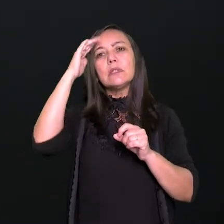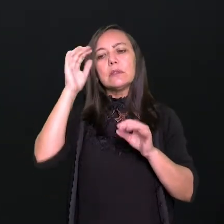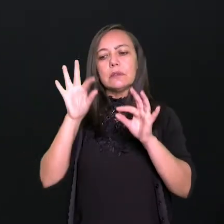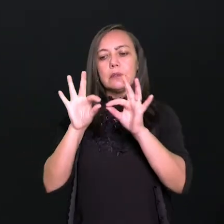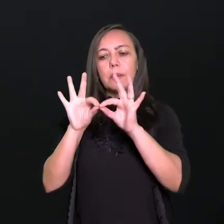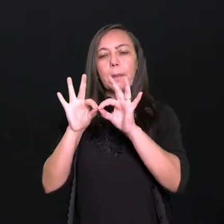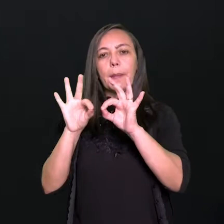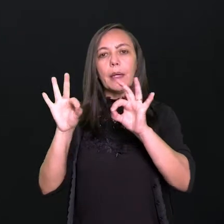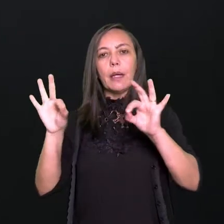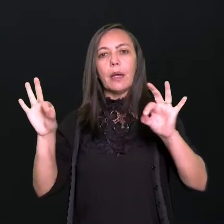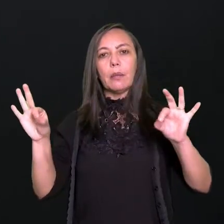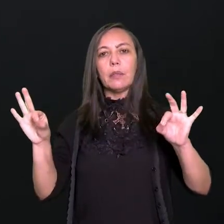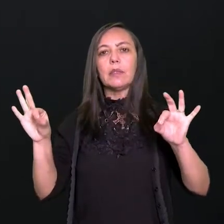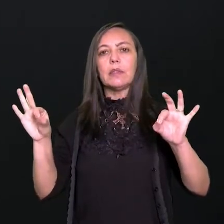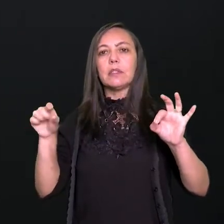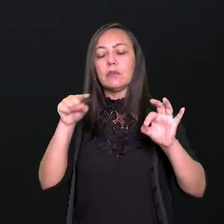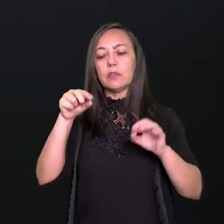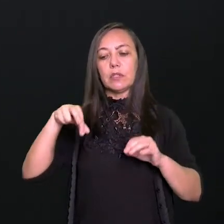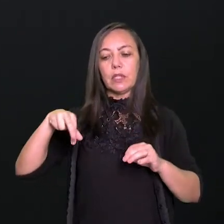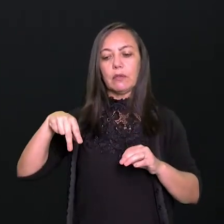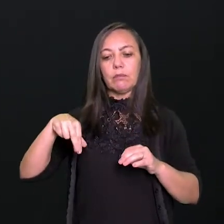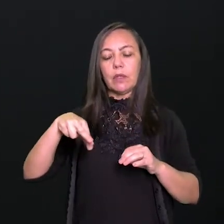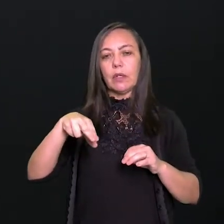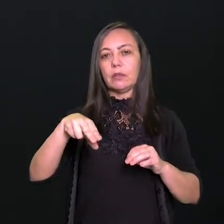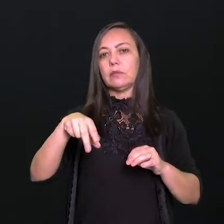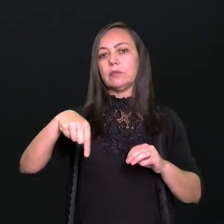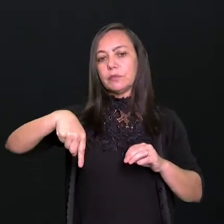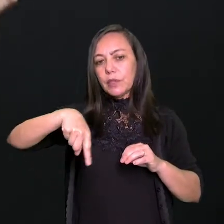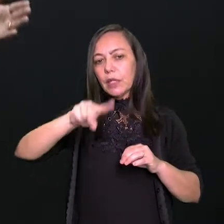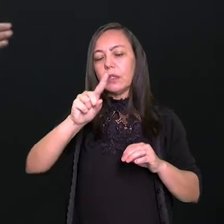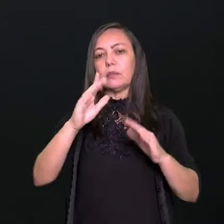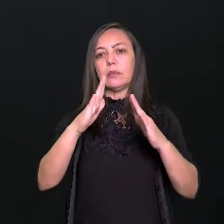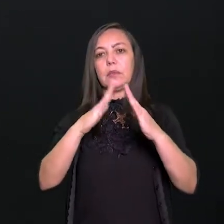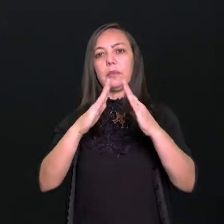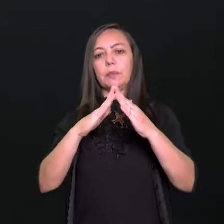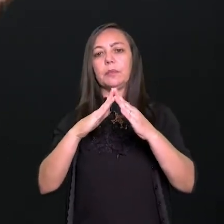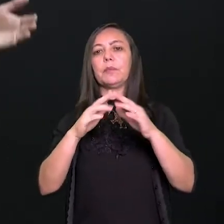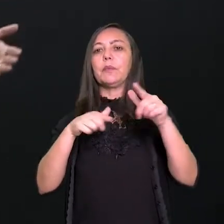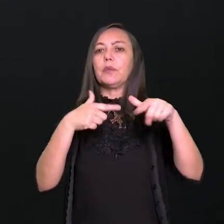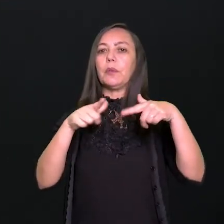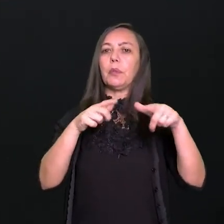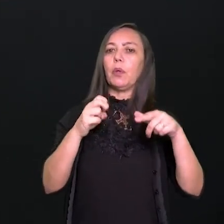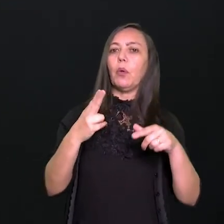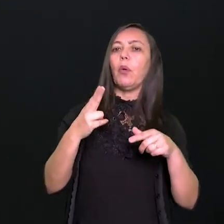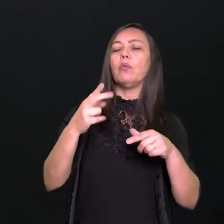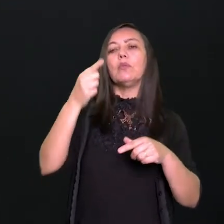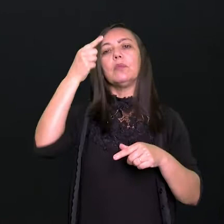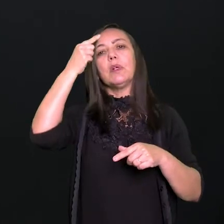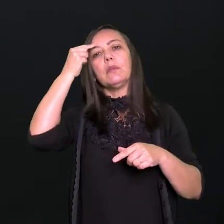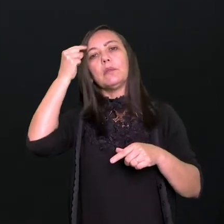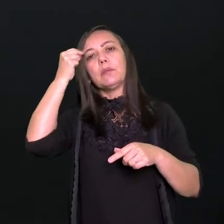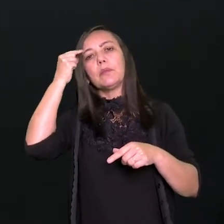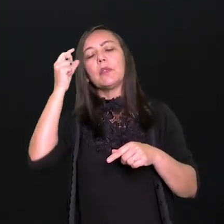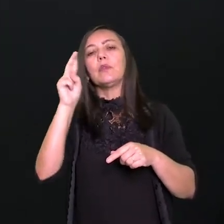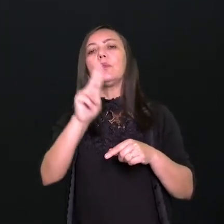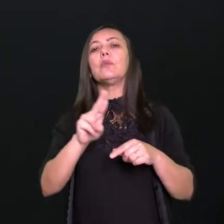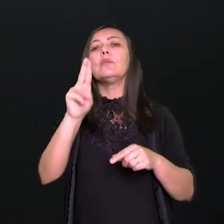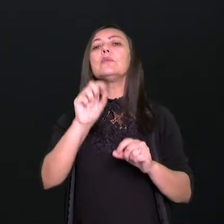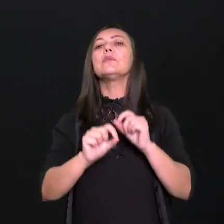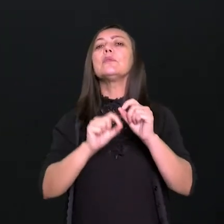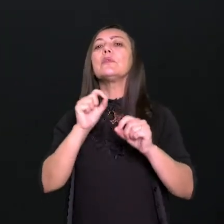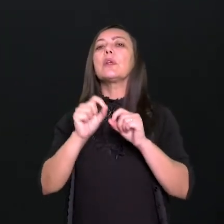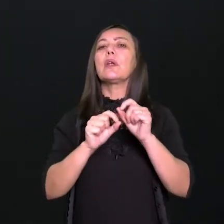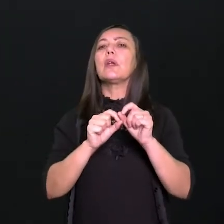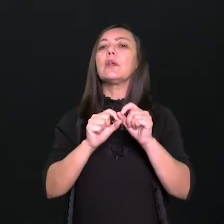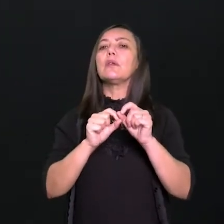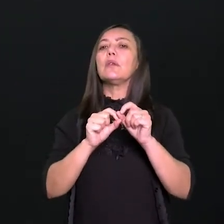essa medida que você vai percorrer da tua casa para o trabalho, para a escola ou para a faculdade,